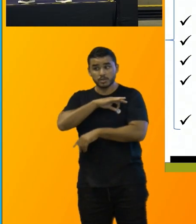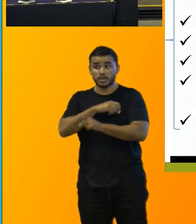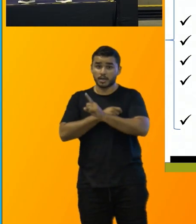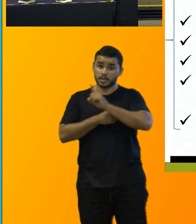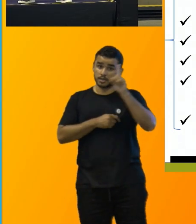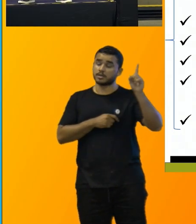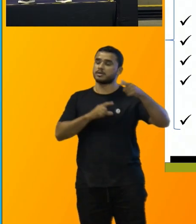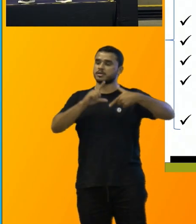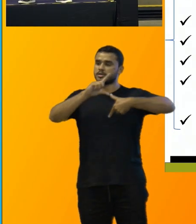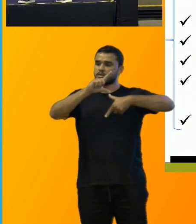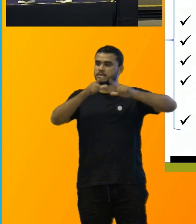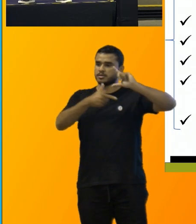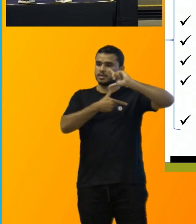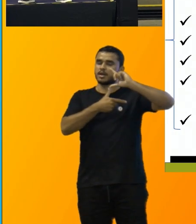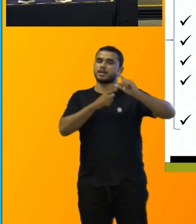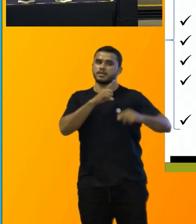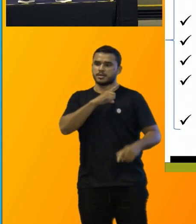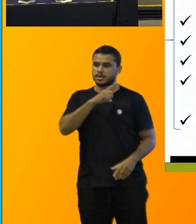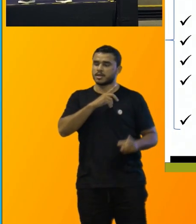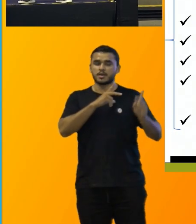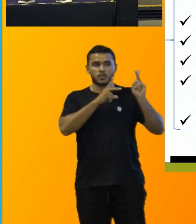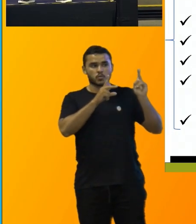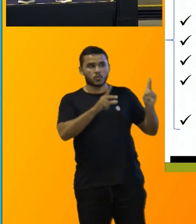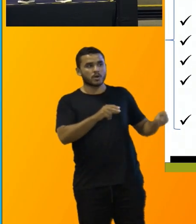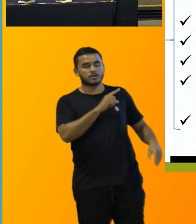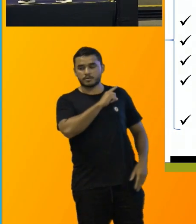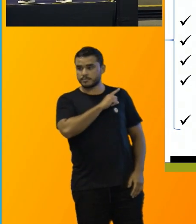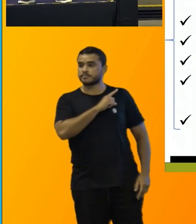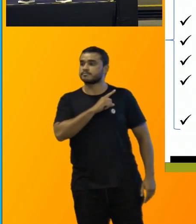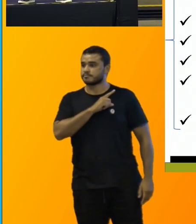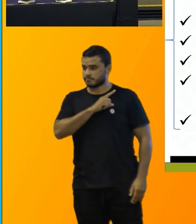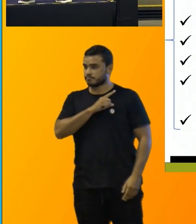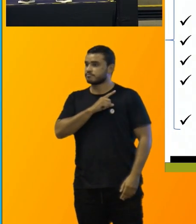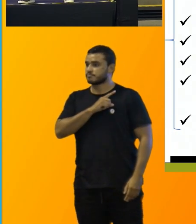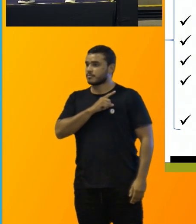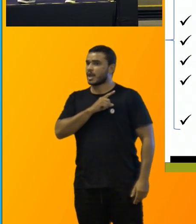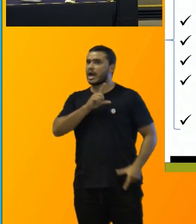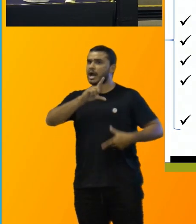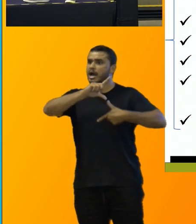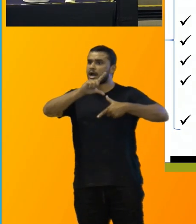existia também dispositivos tão violentos como a Gestapo.